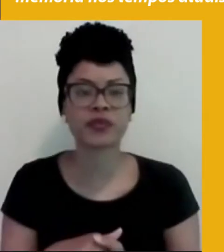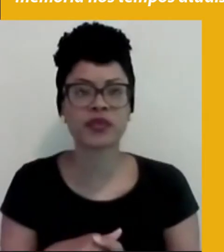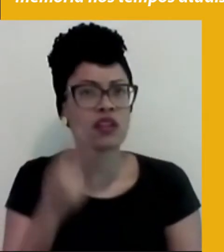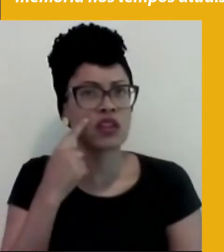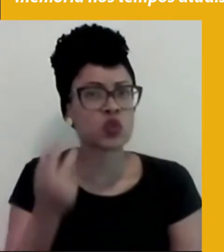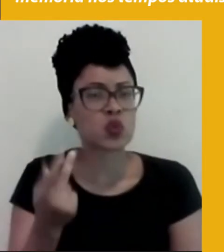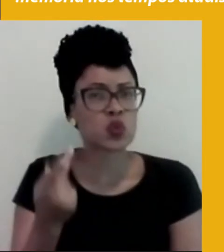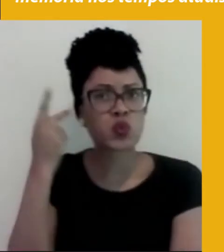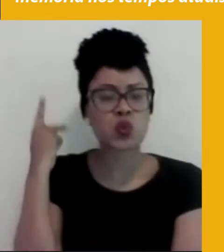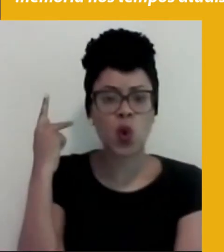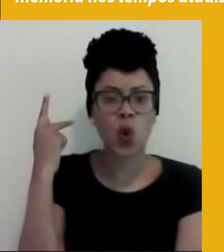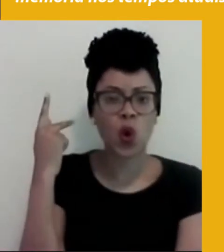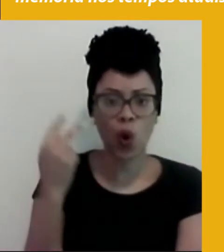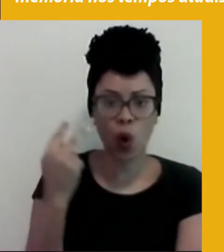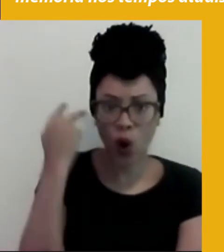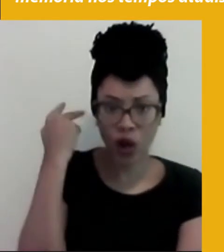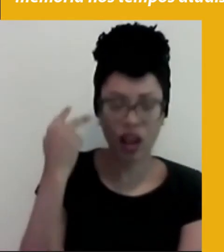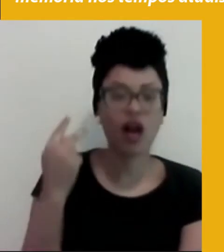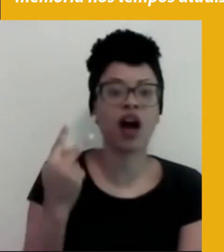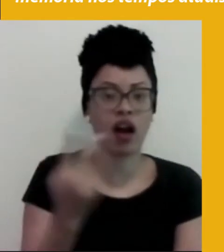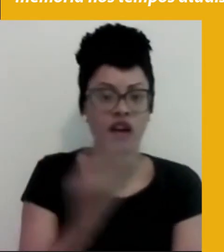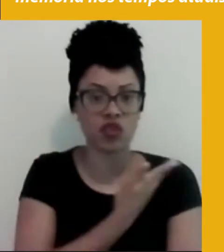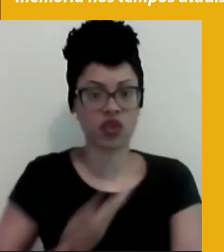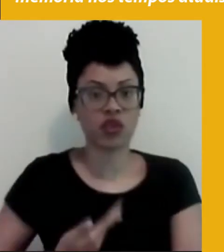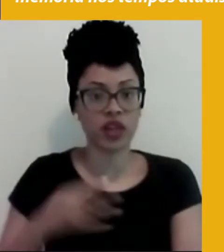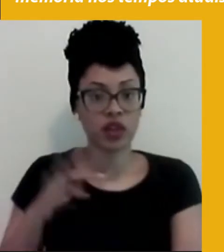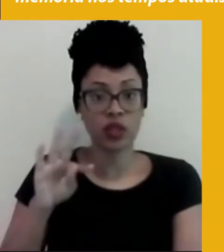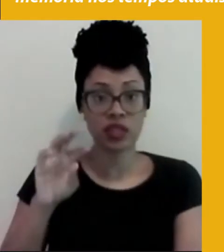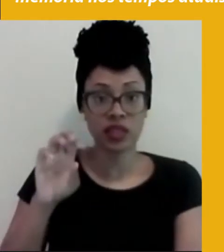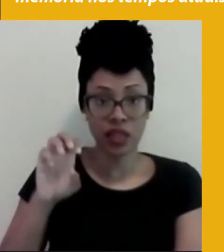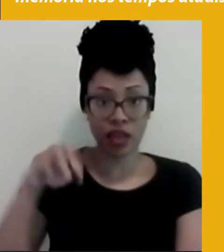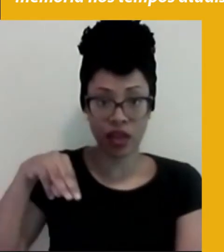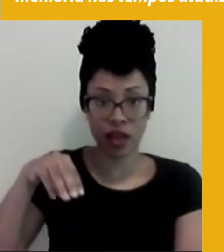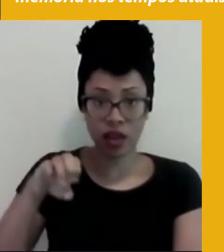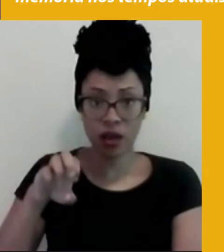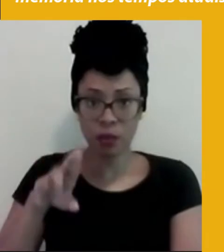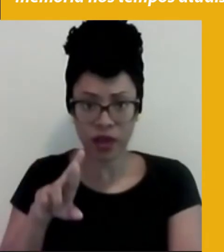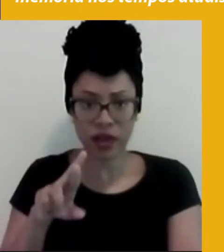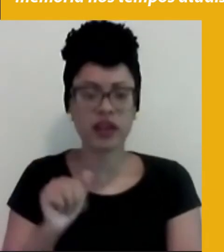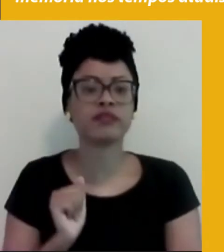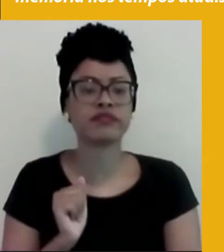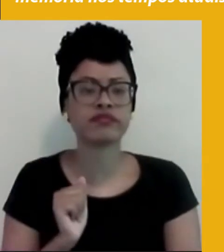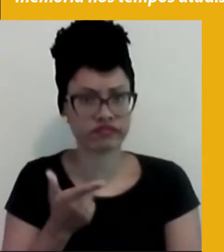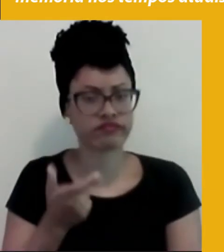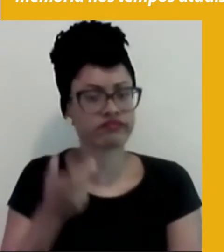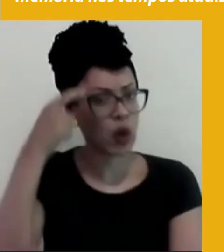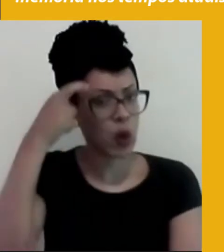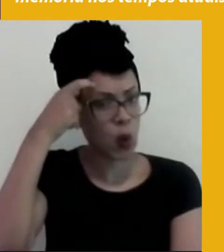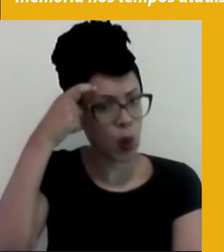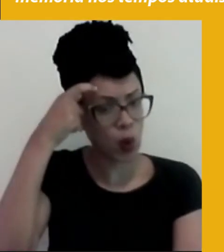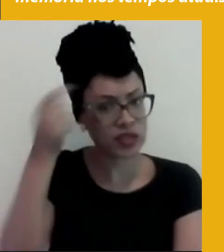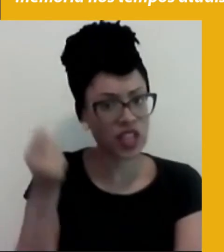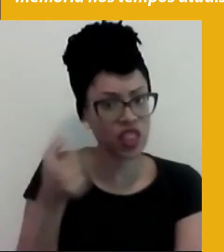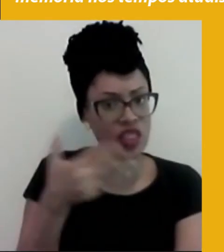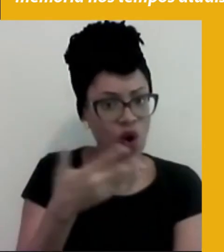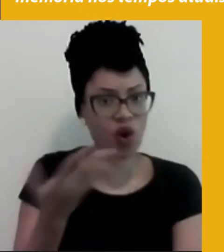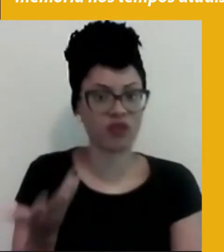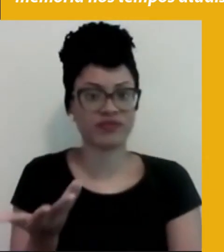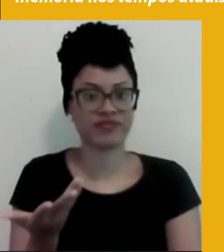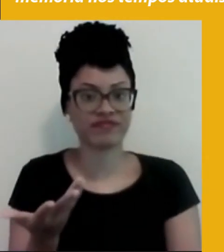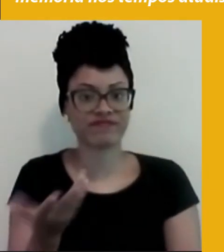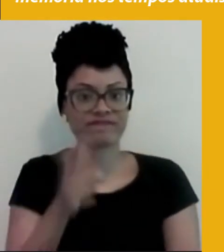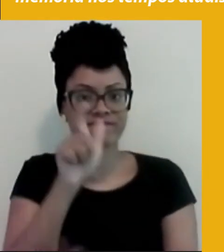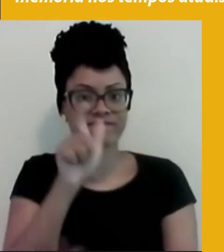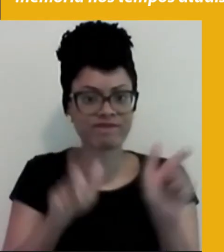para ver como aquilo tomou as ruas e como tem uma nova consciência, pessoas que são filhas e filhos